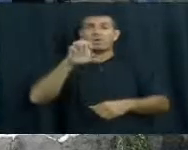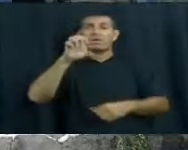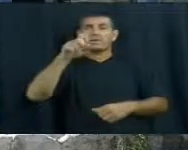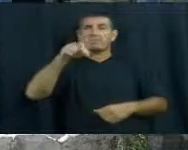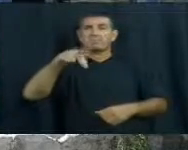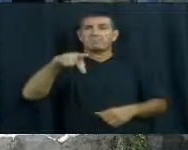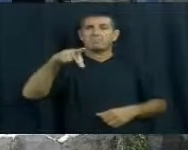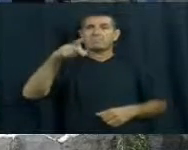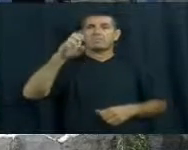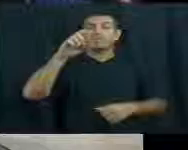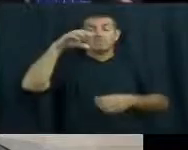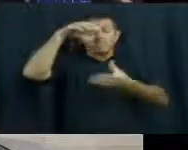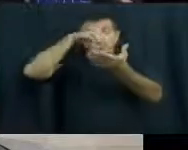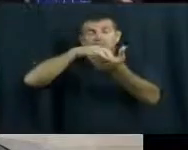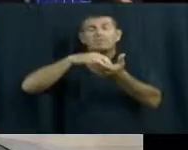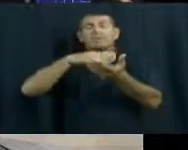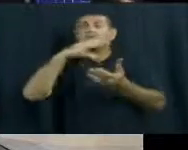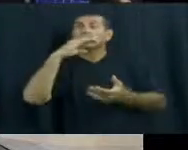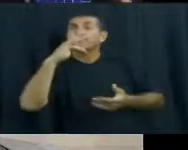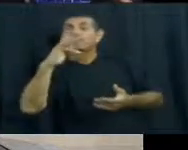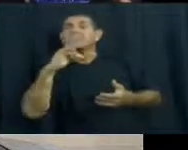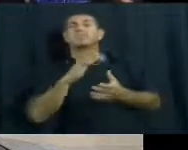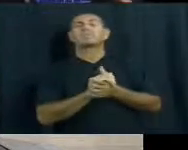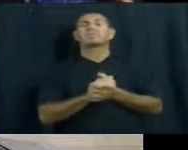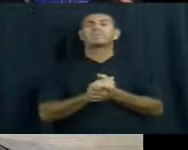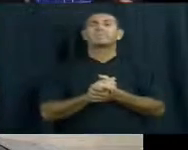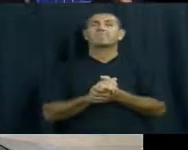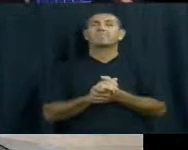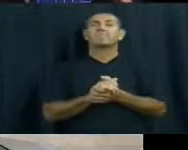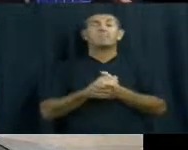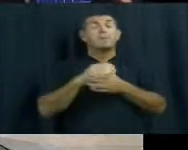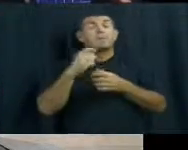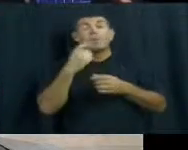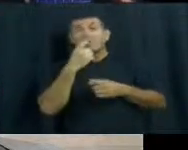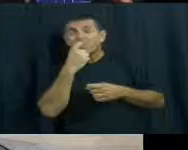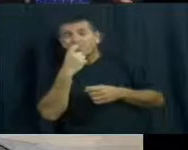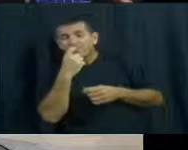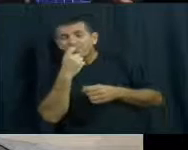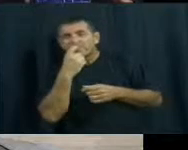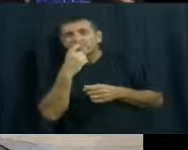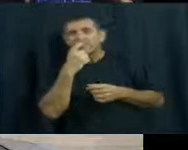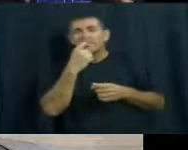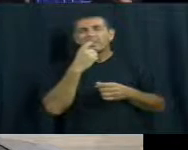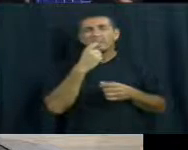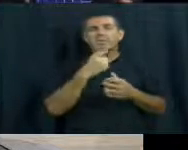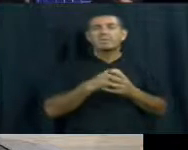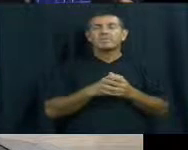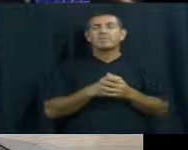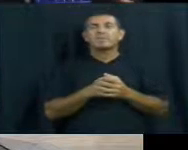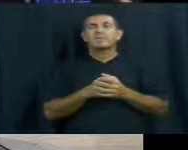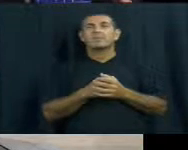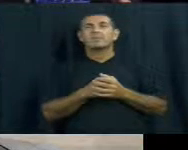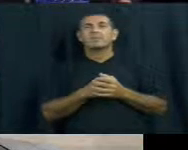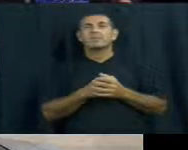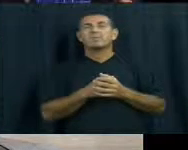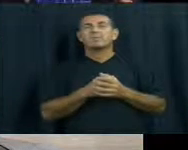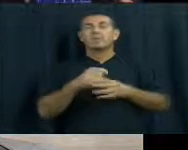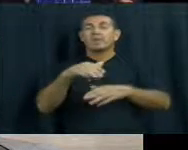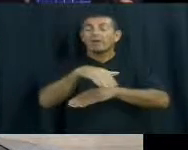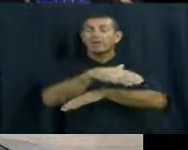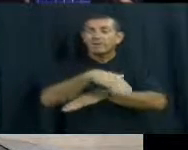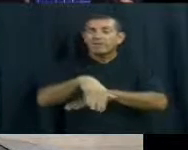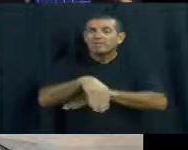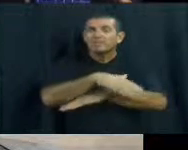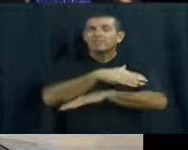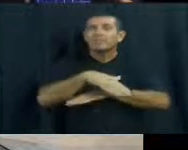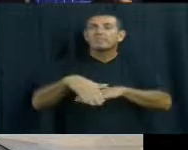também no centro de Cabo Frio, onde eles ficam ali pertinho da nossa... Ih, esqueci a rua,